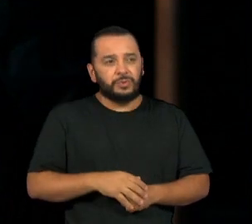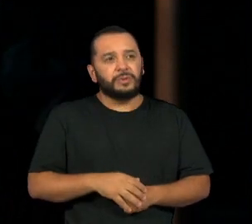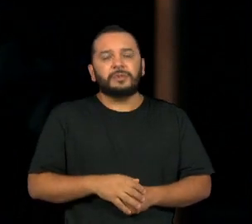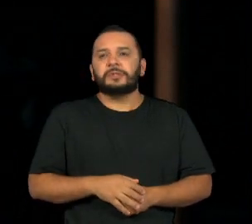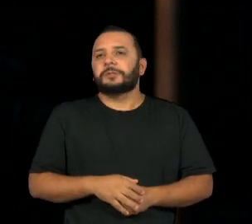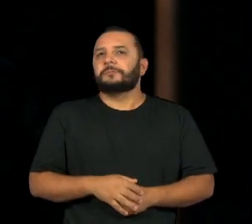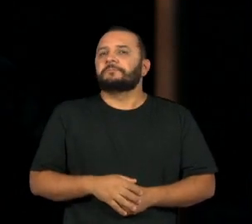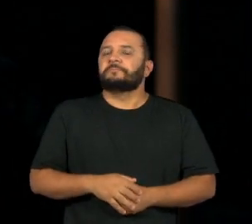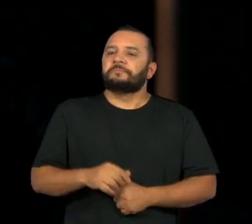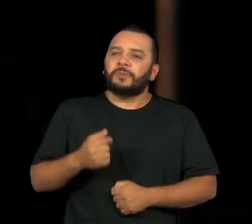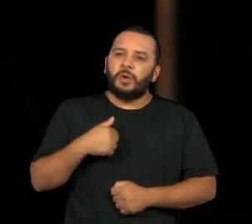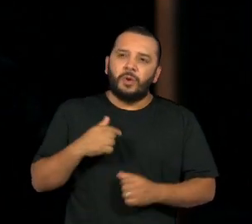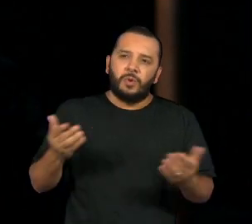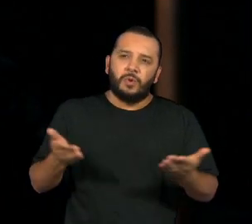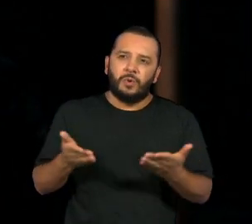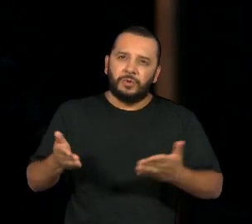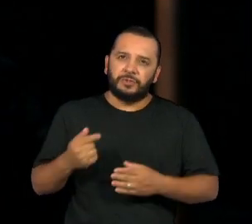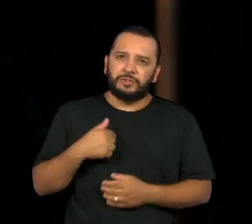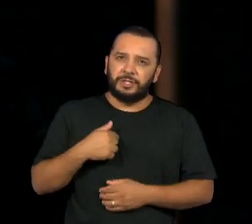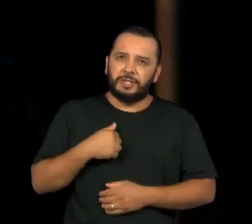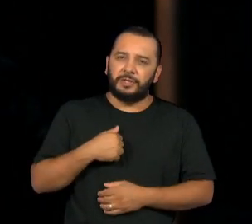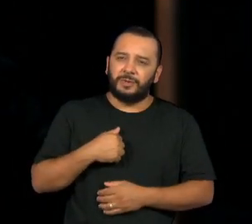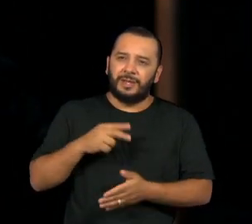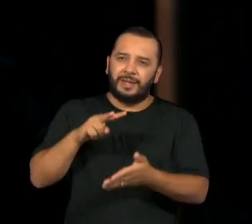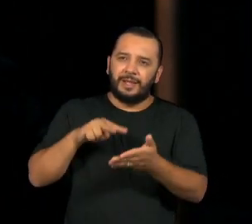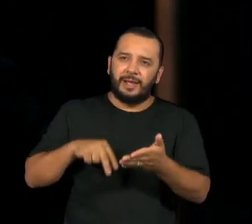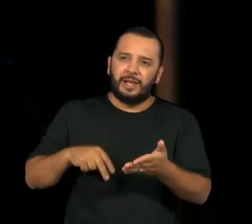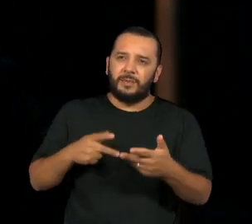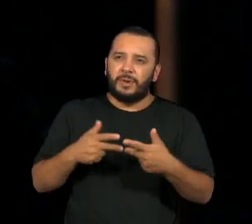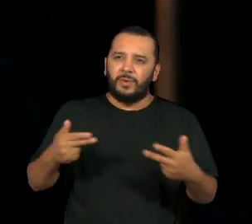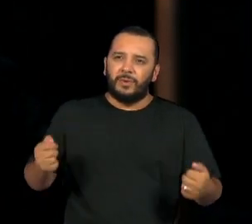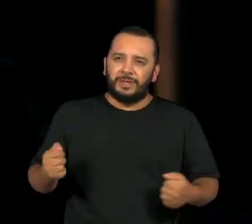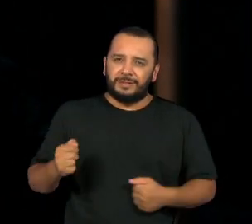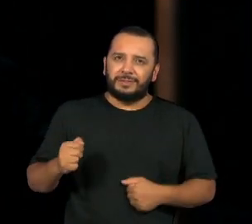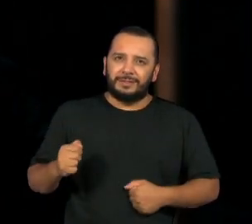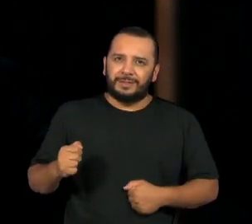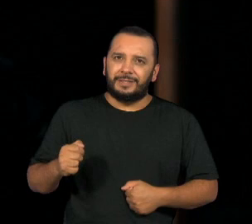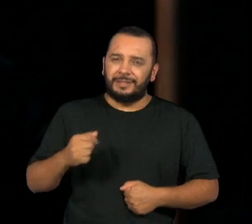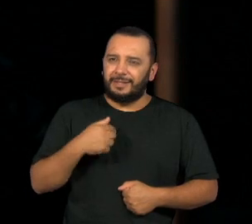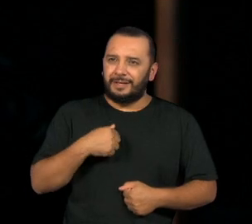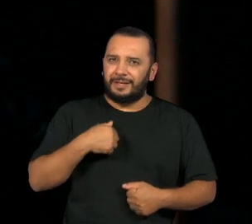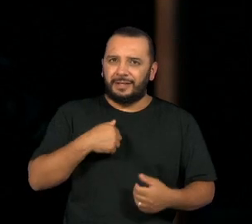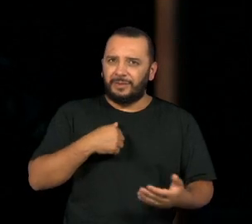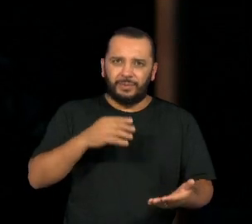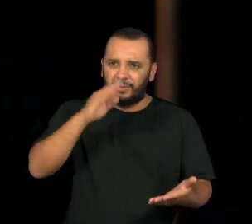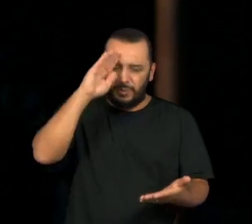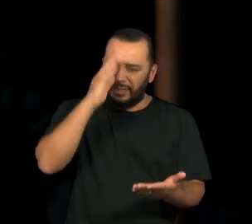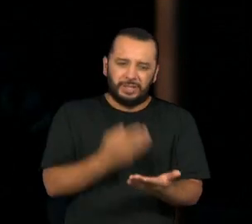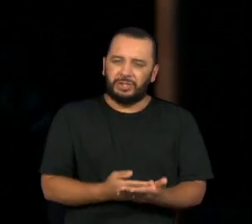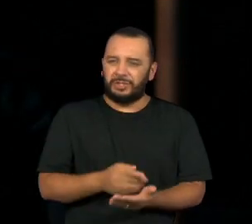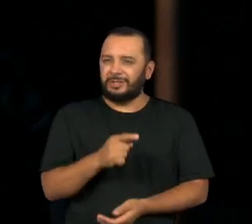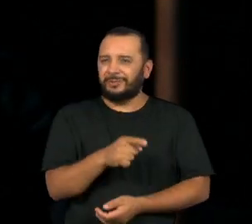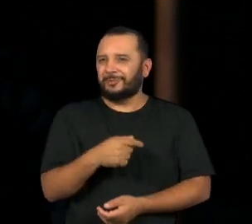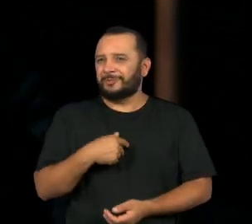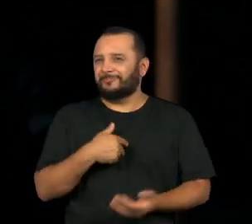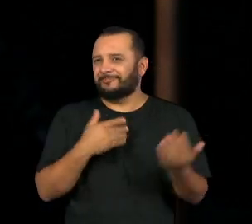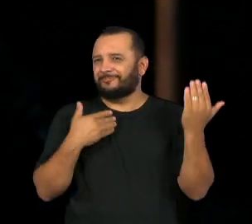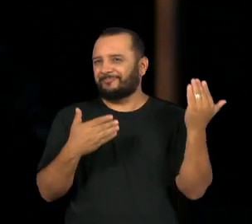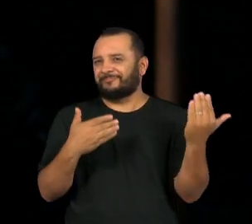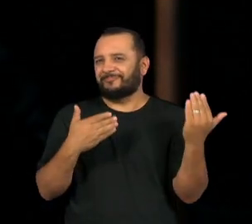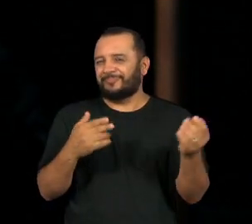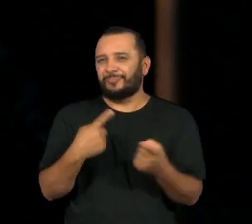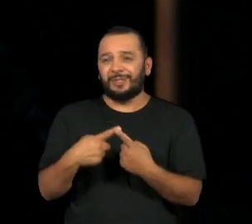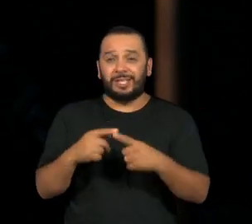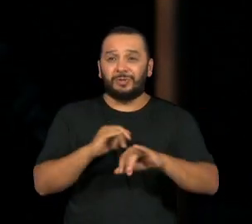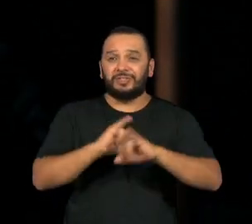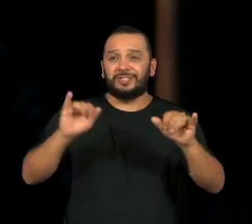escaldado que hoje eu leio uma coisa, nem se eu acredito nela, eu acredito, porque tudo é tão fake news